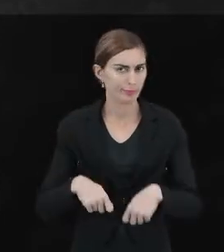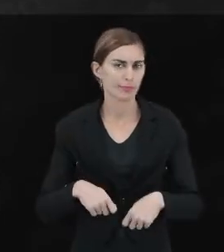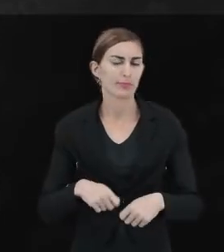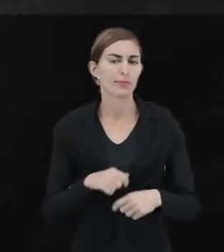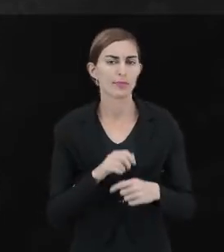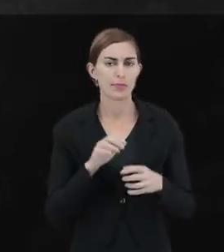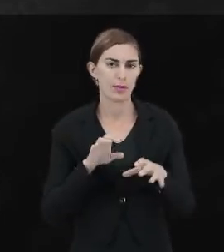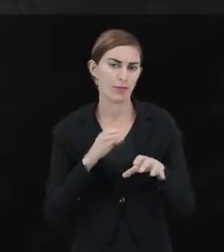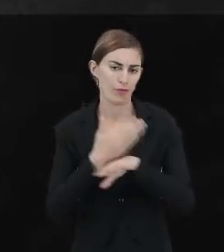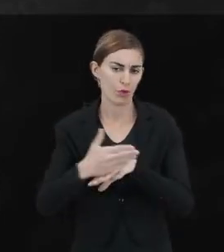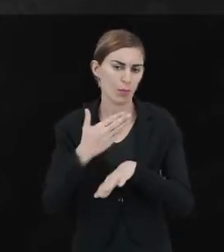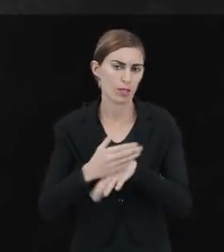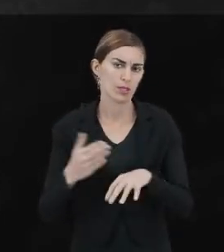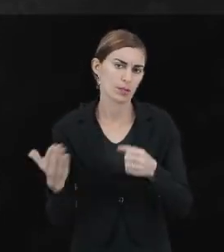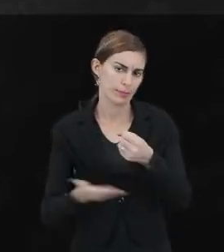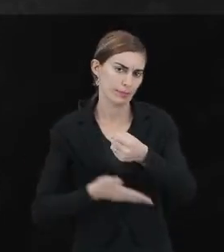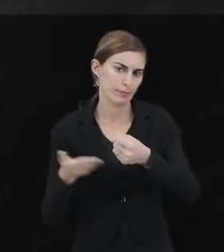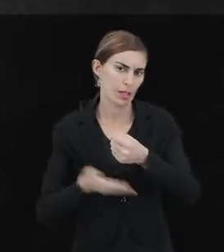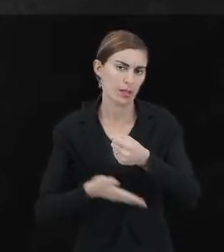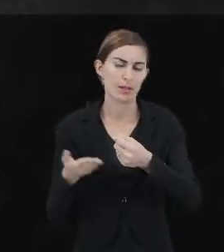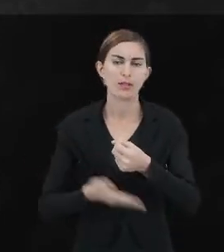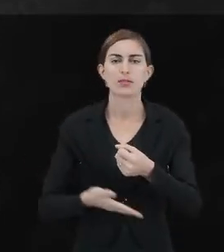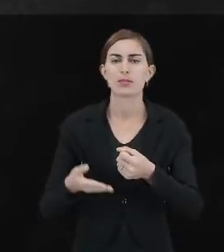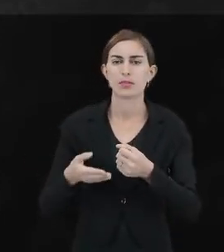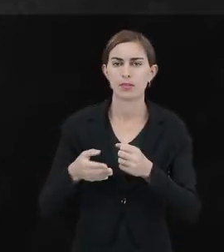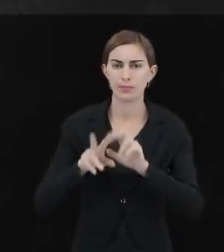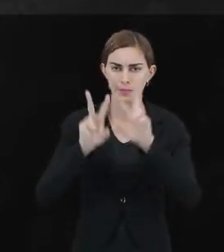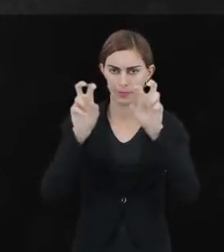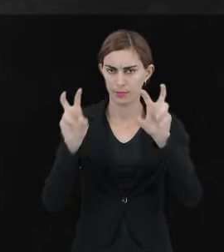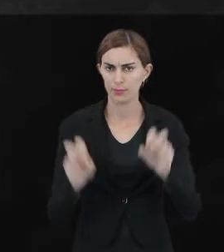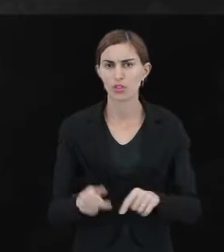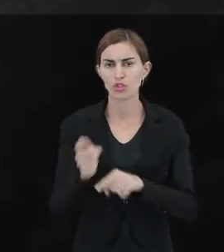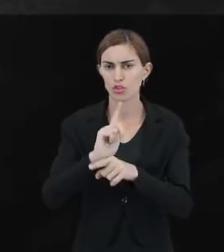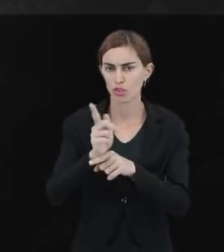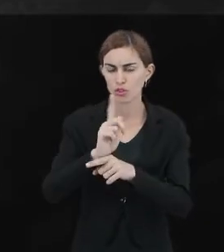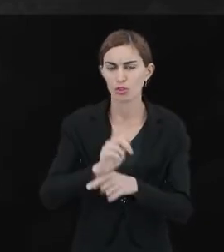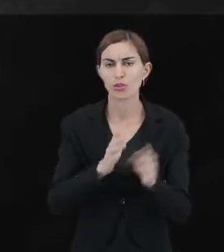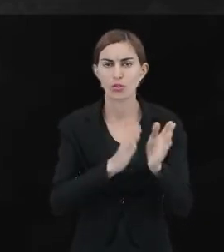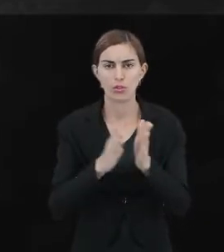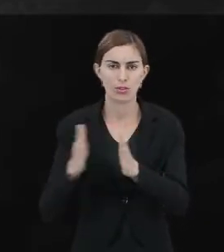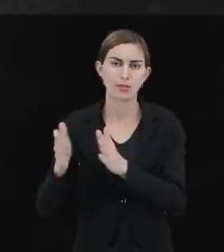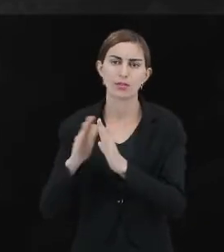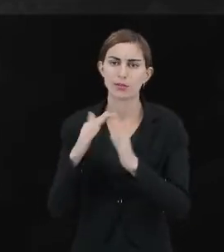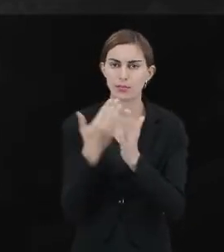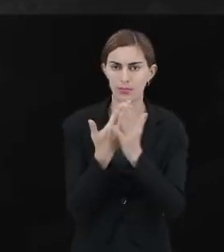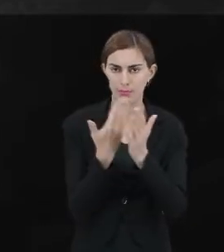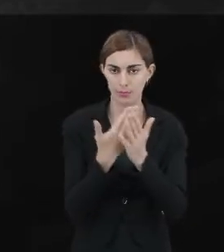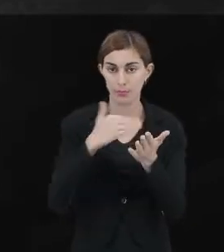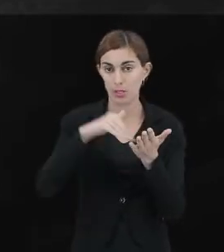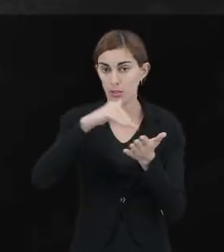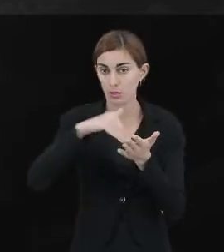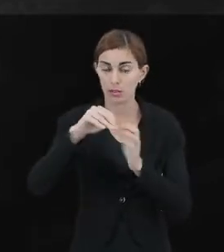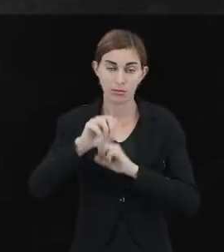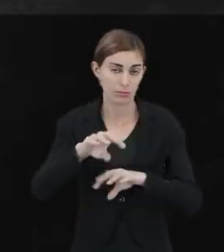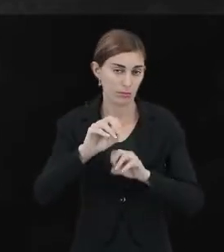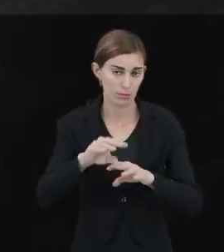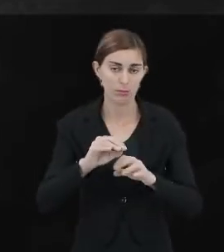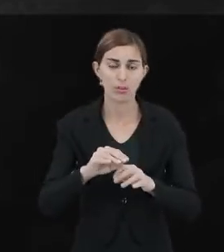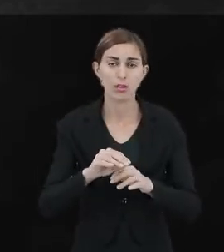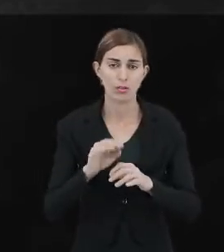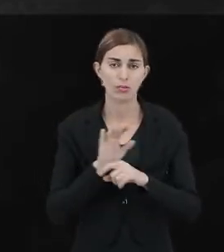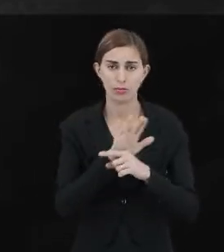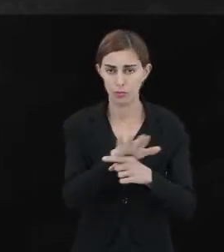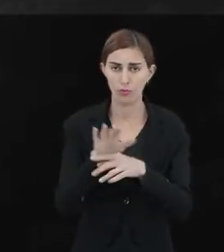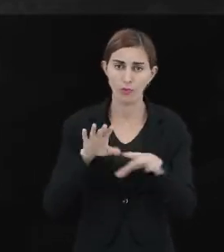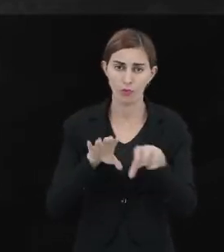oferece para vocês uma formação básica com conteúdo elementar a respeito da gestão e organização escolar. A Secretaria de Educação, por